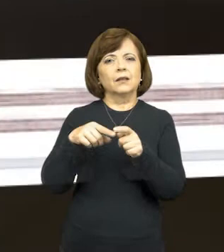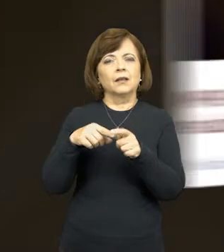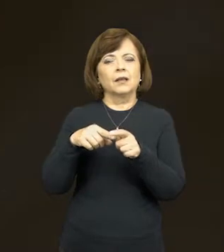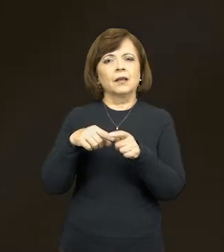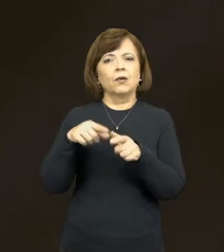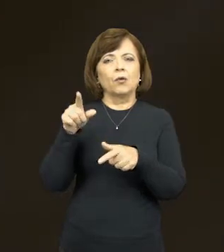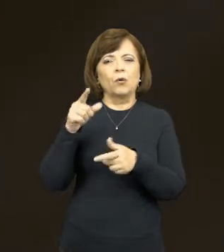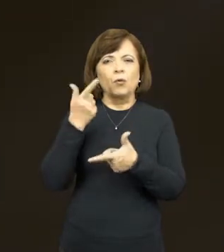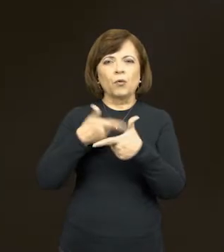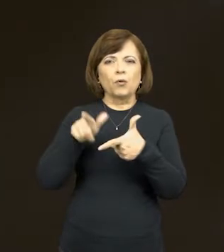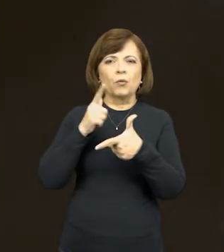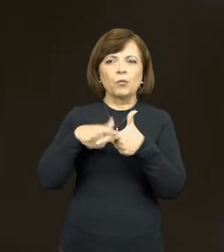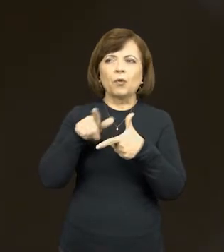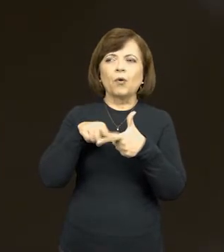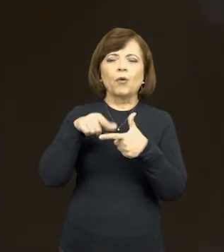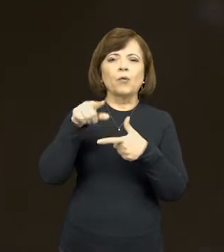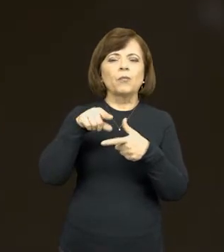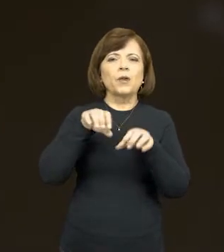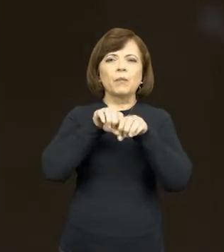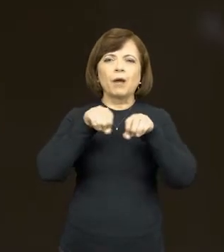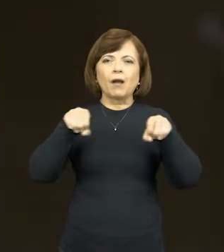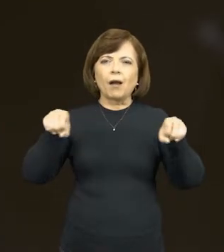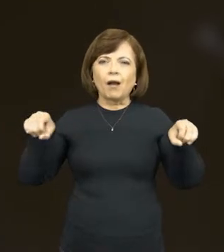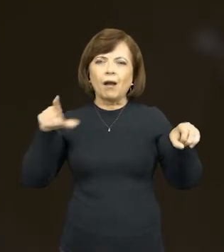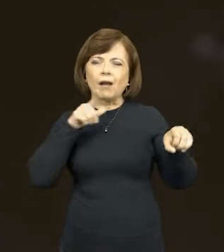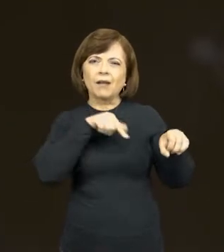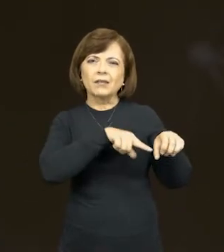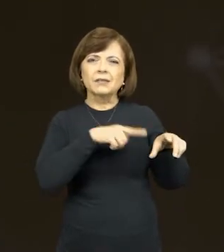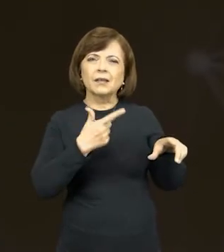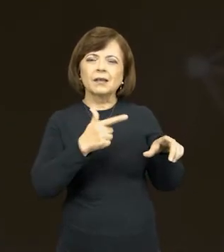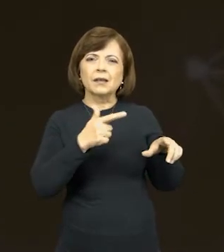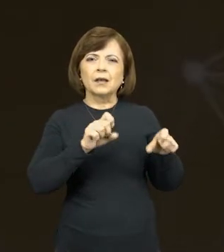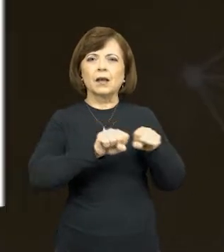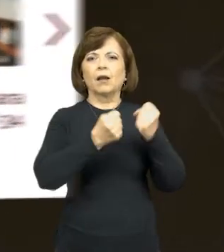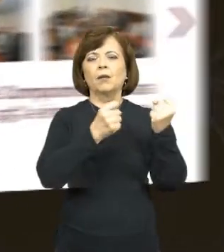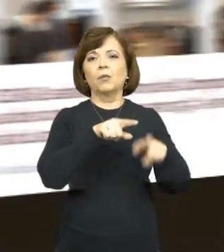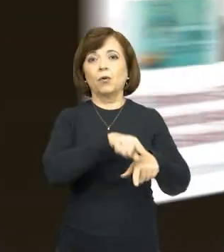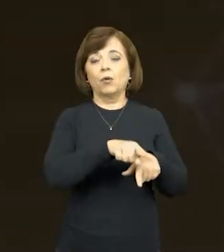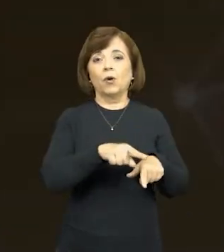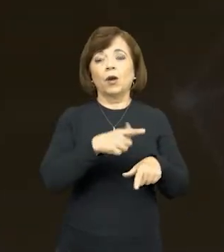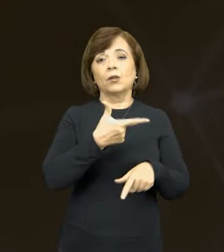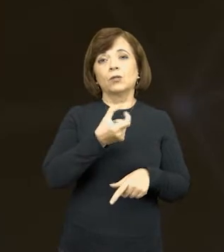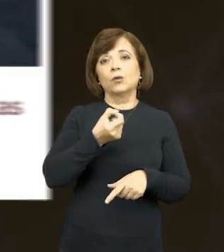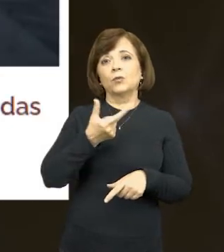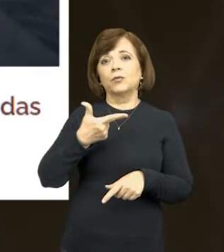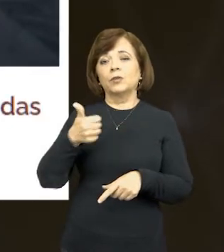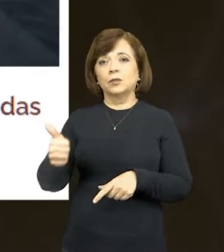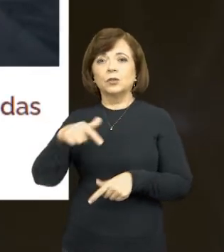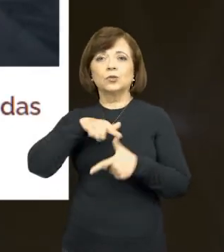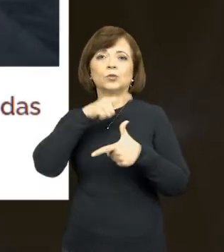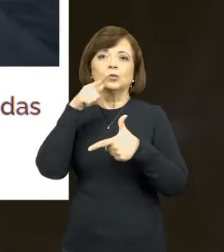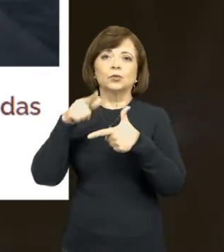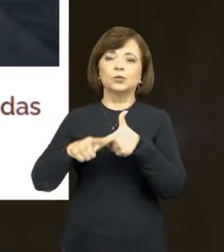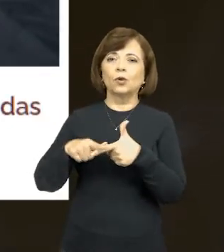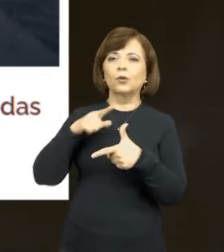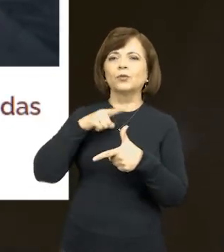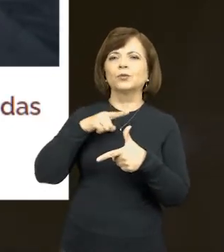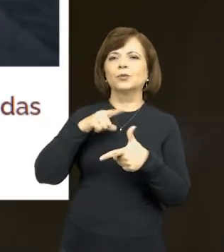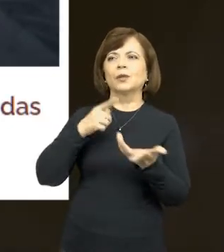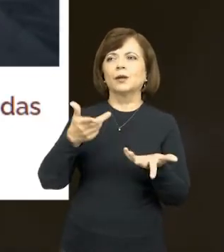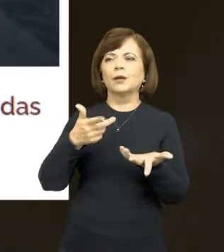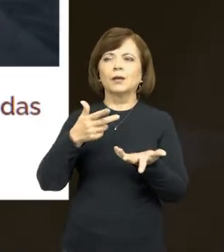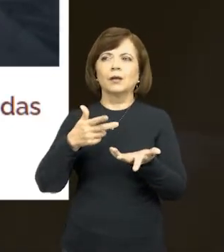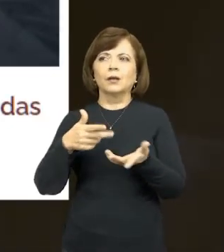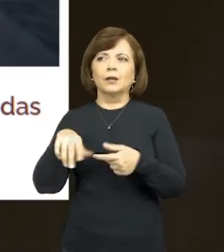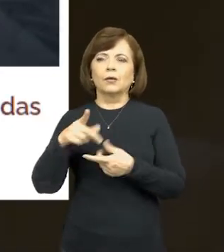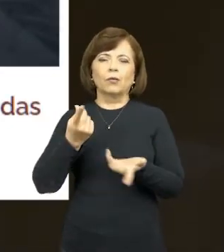elevatória do Lameirão, que causou um desabastecimento em algumas áreas, né? E agora no início de 2021 tivemos novamente problema com